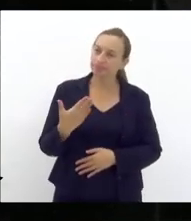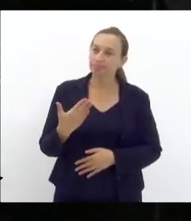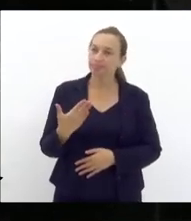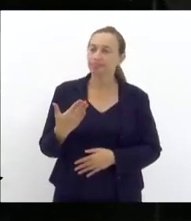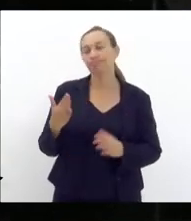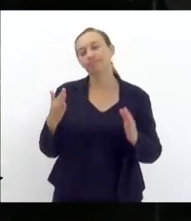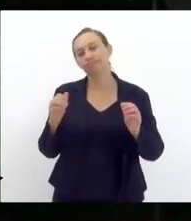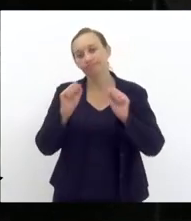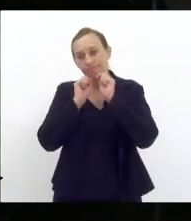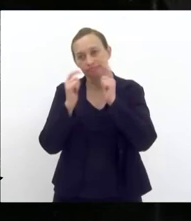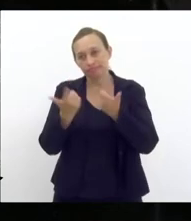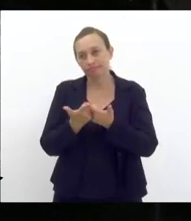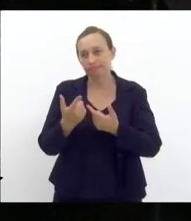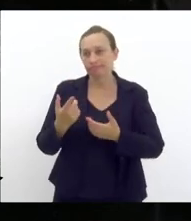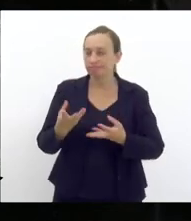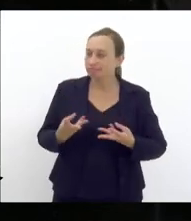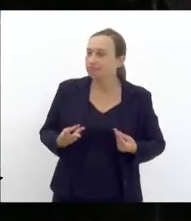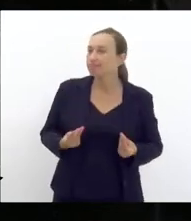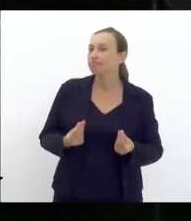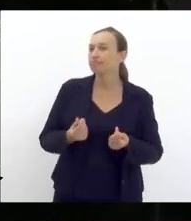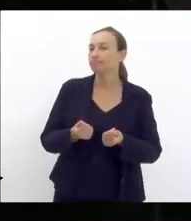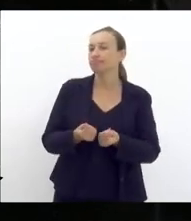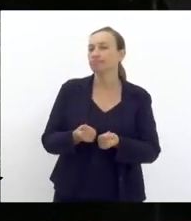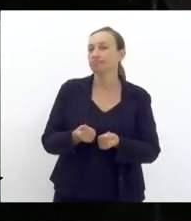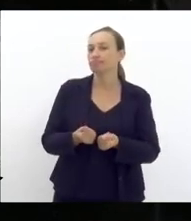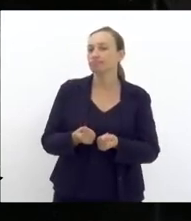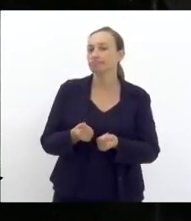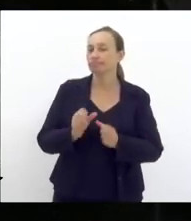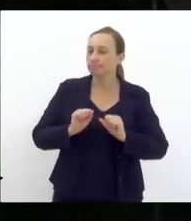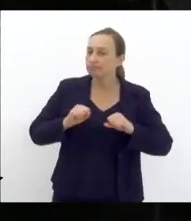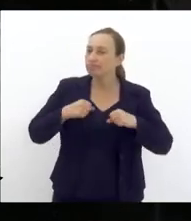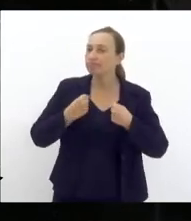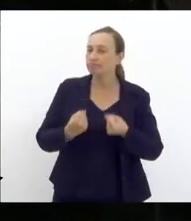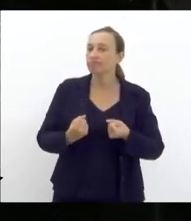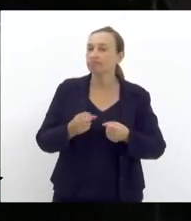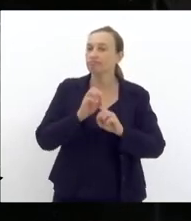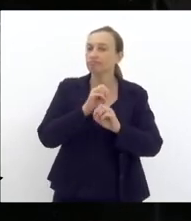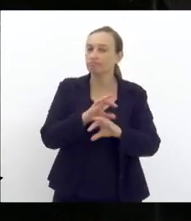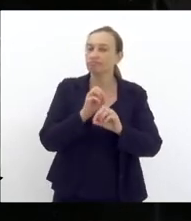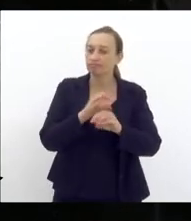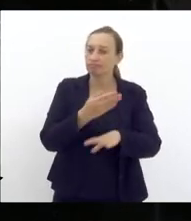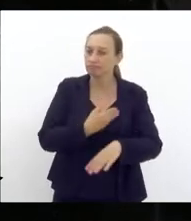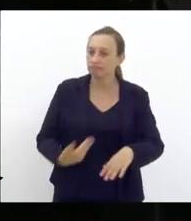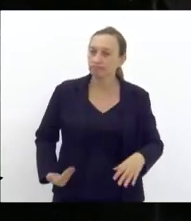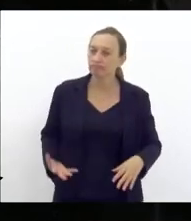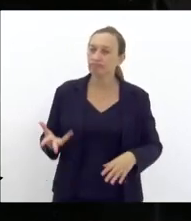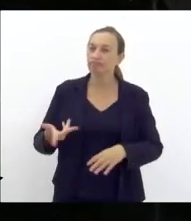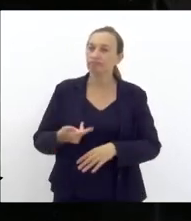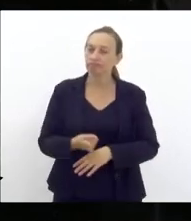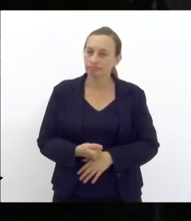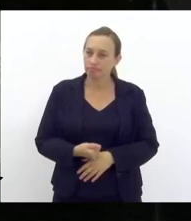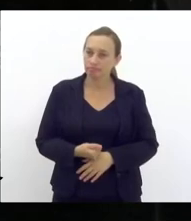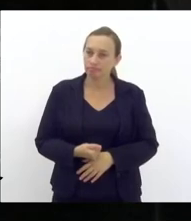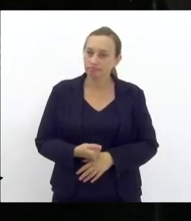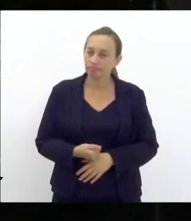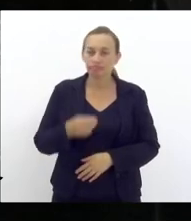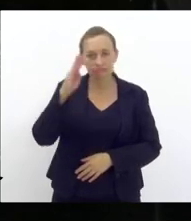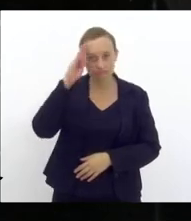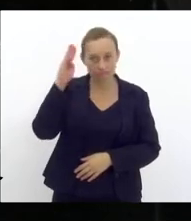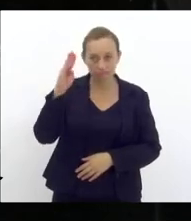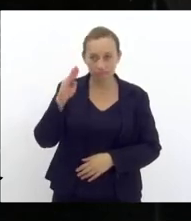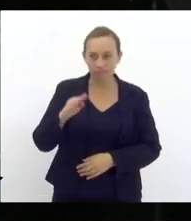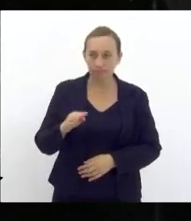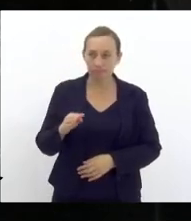essa casa se sensibilize e não nessa esforços para por educação pública e de qualidade como prioridade